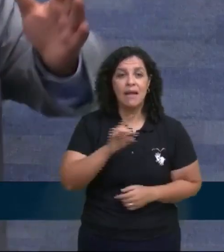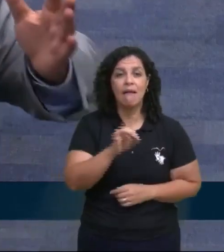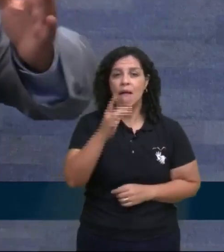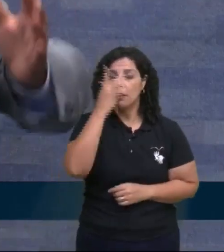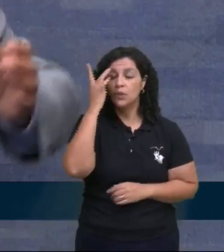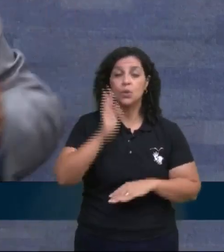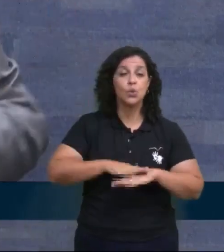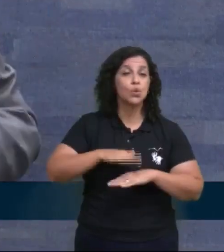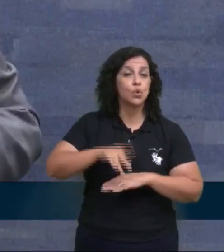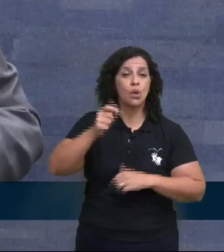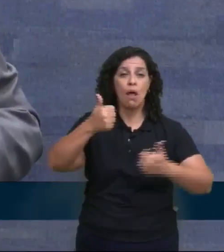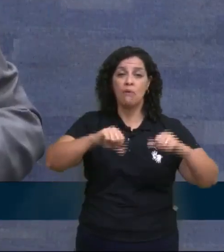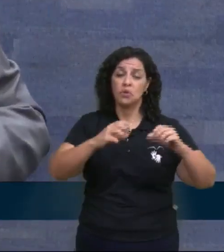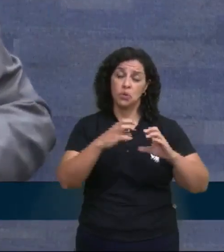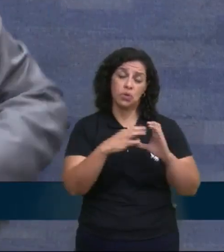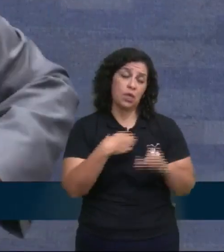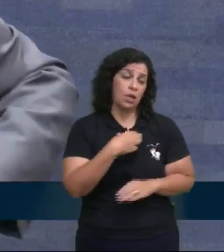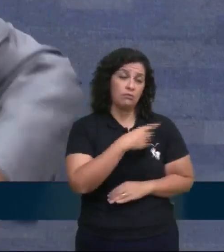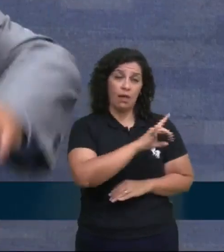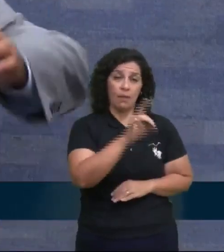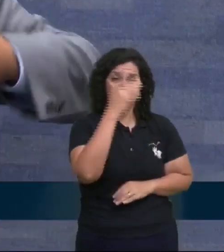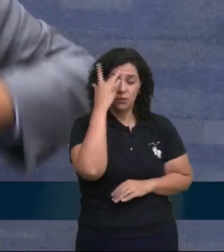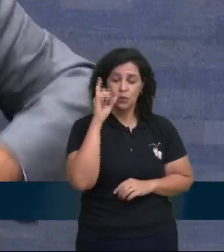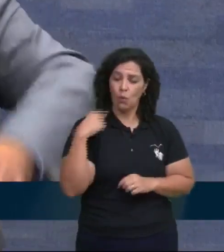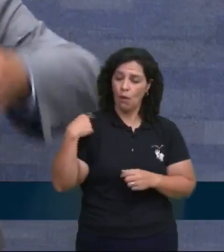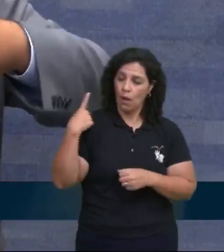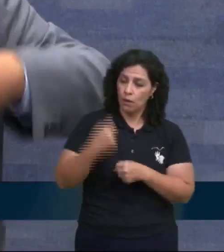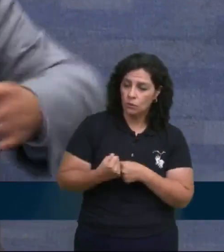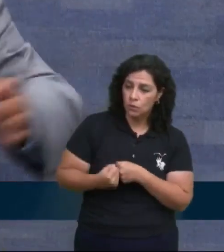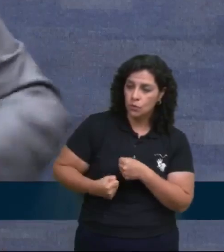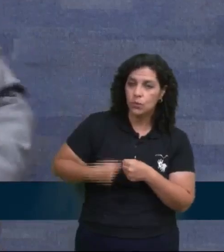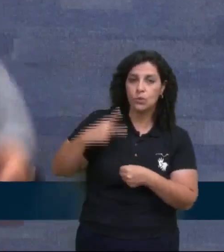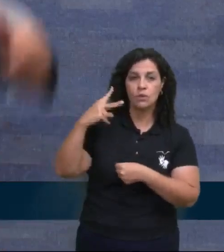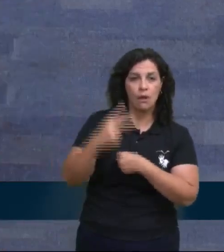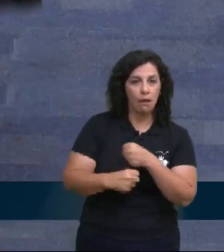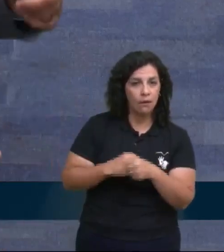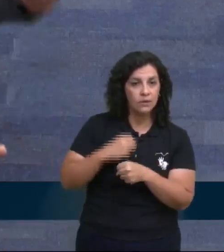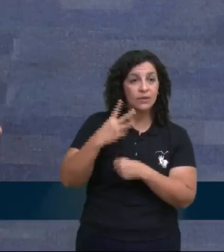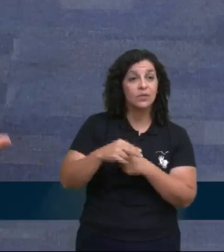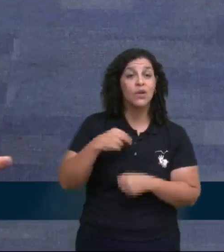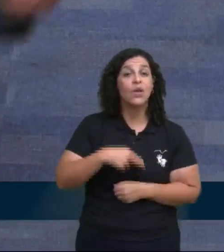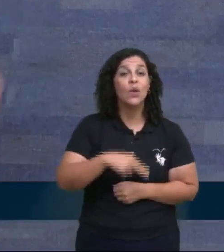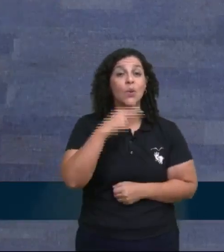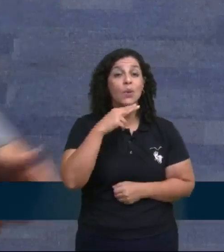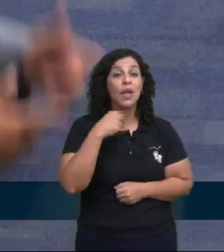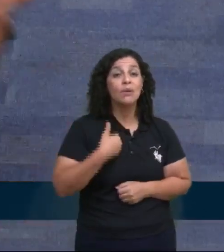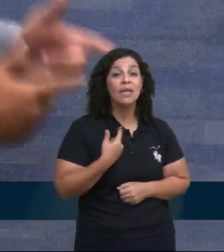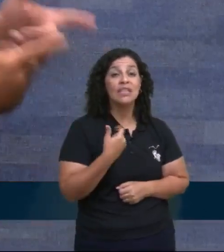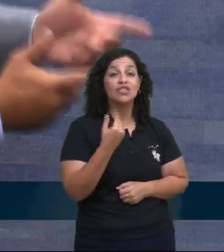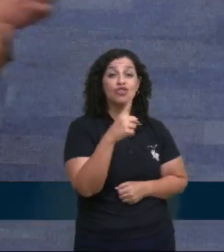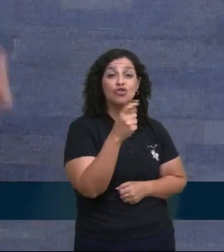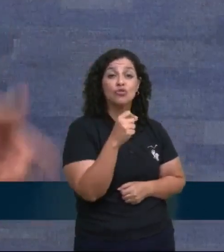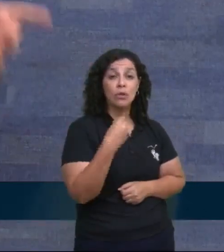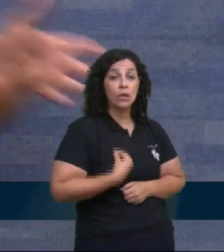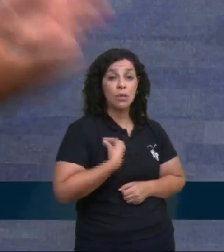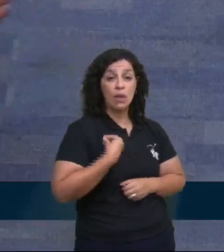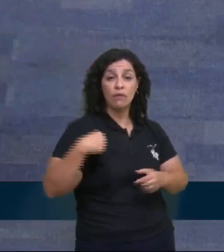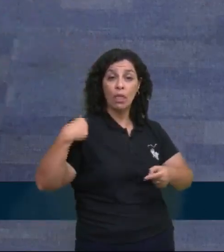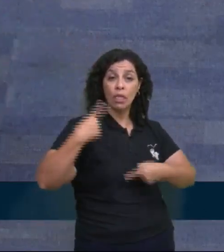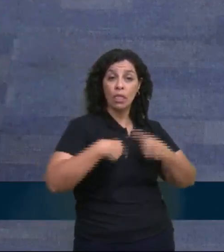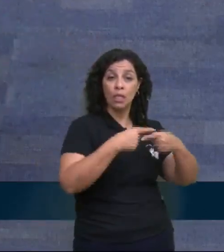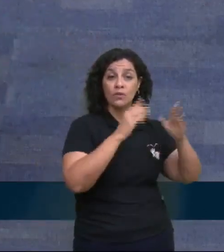a avaliação que quiser. E os anos passam. Já tenho um neto de 18 anos e a vida passou, está